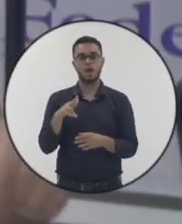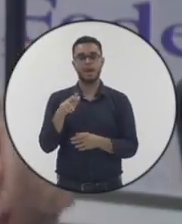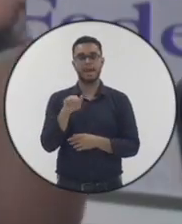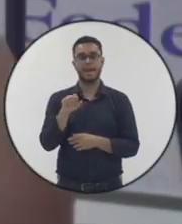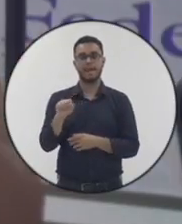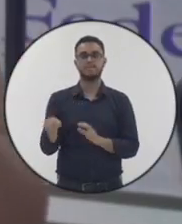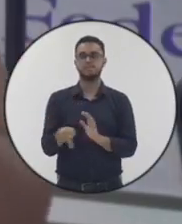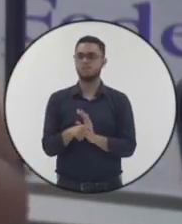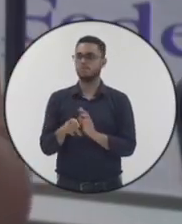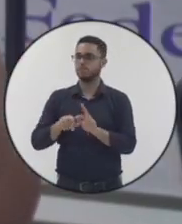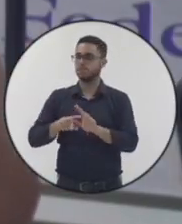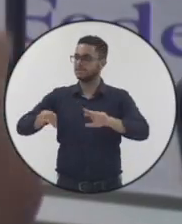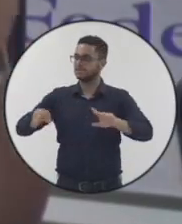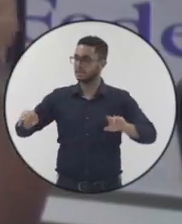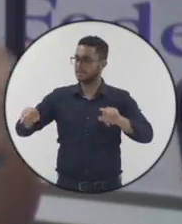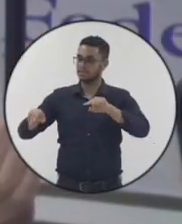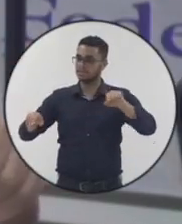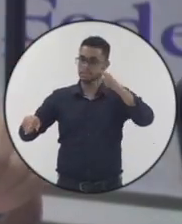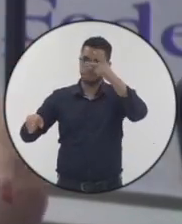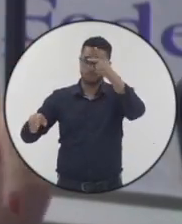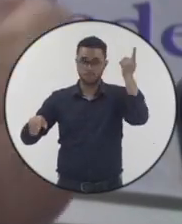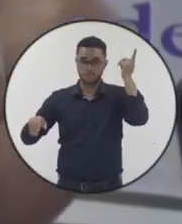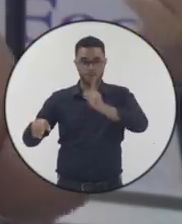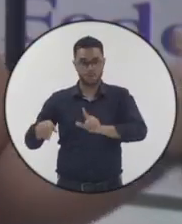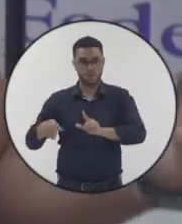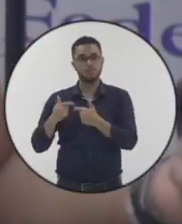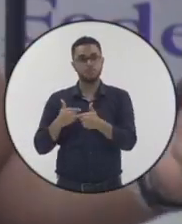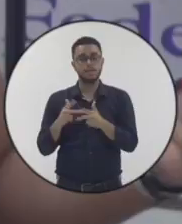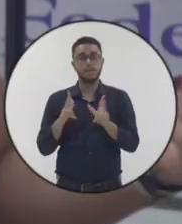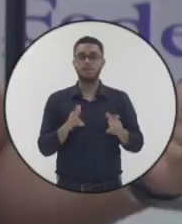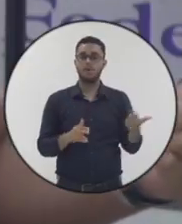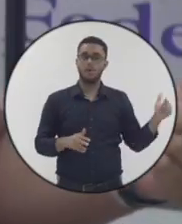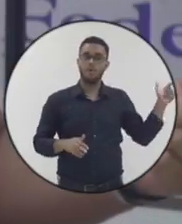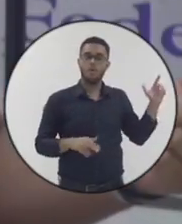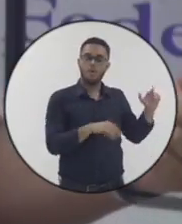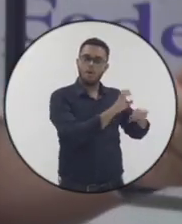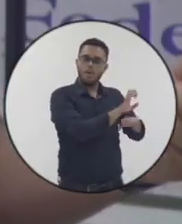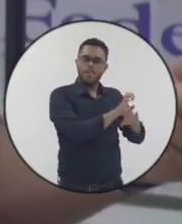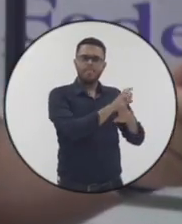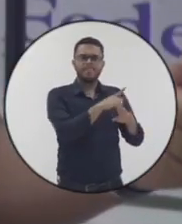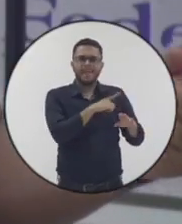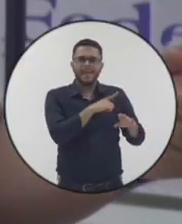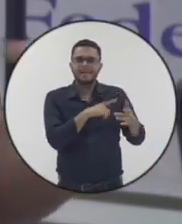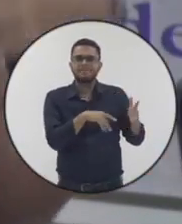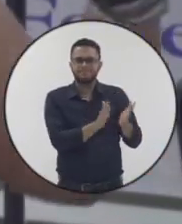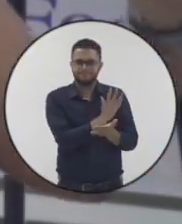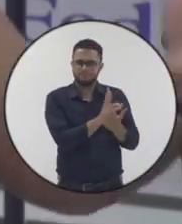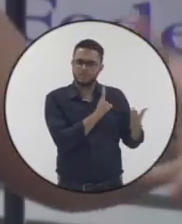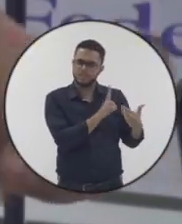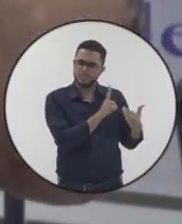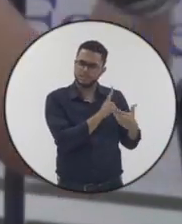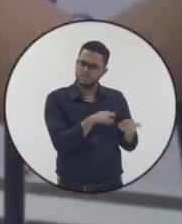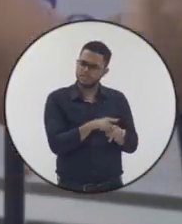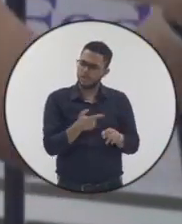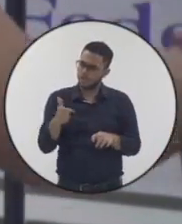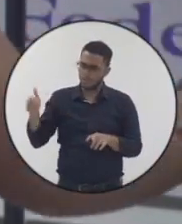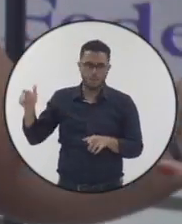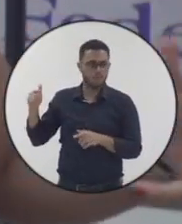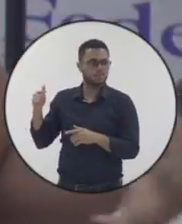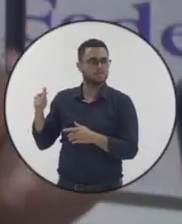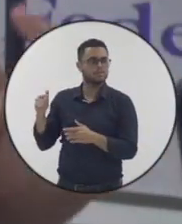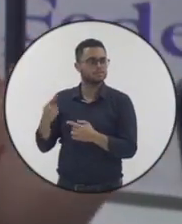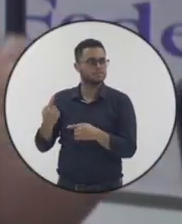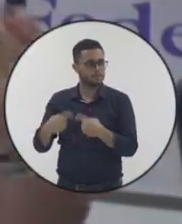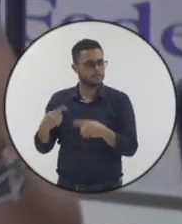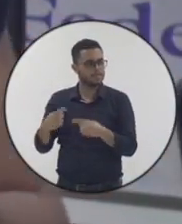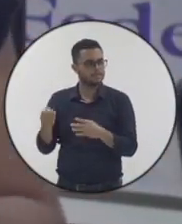nesse espaço para que essas pessoas pudessem ser atendidas. Em como em outros estados a gente tem CREAS indígenas, né? E outras políticas que vão